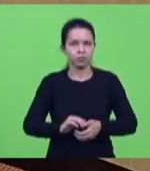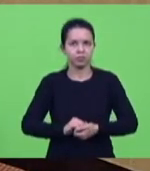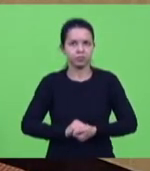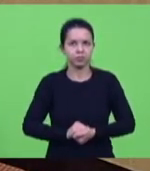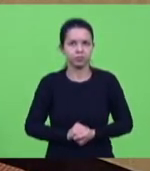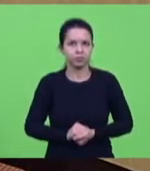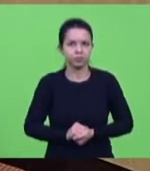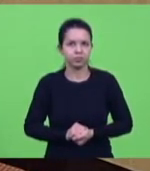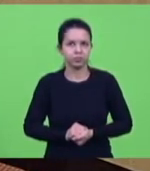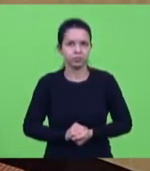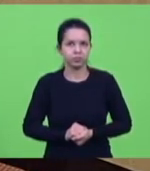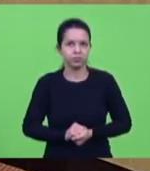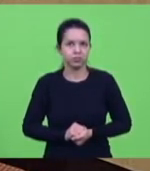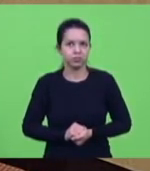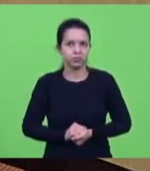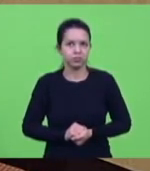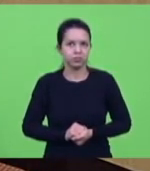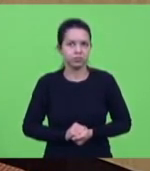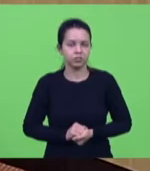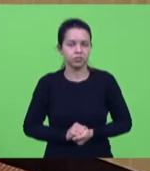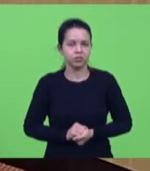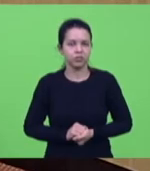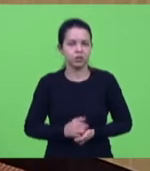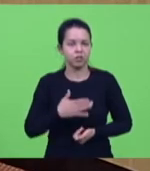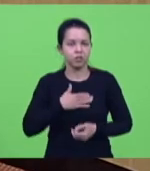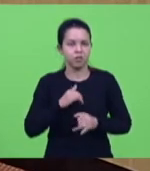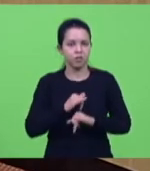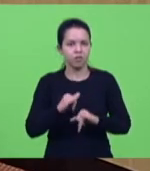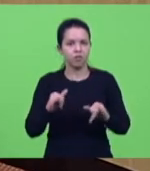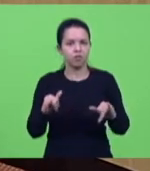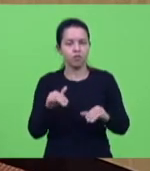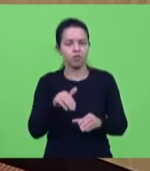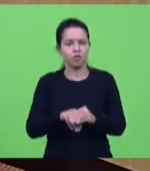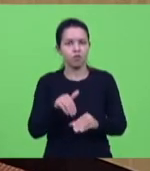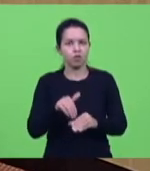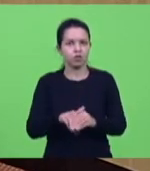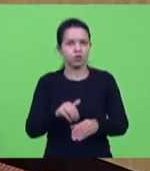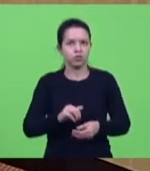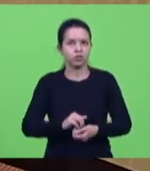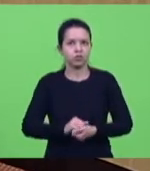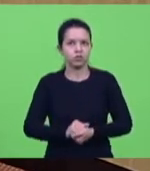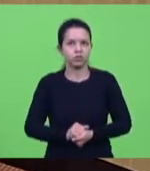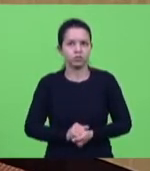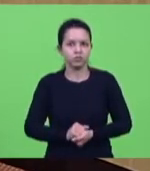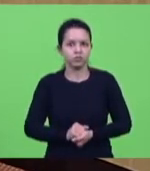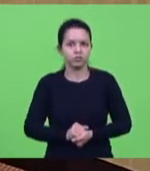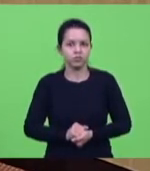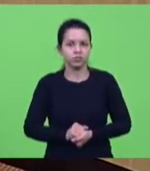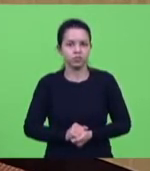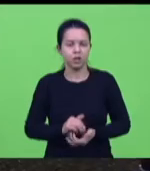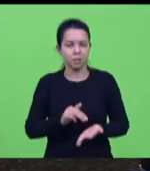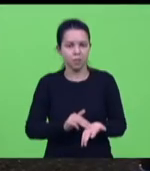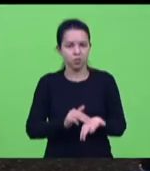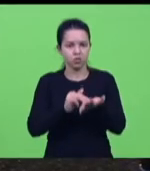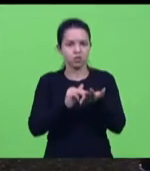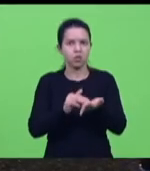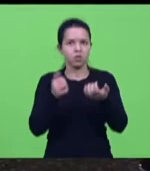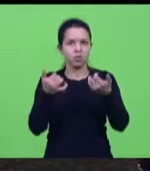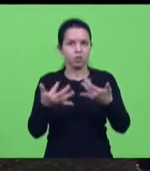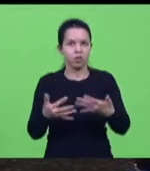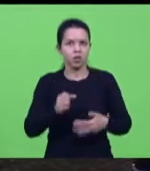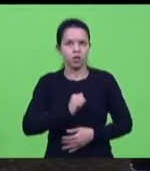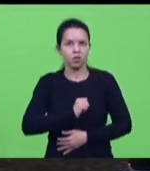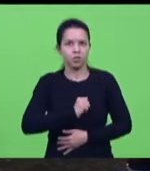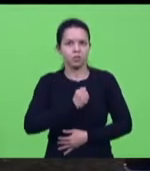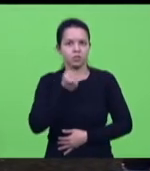Presidente, declaração de voto. Declaração de voto, deputada Luciane Carminati. A moção ela fala em repúdio